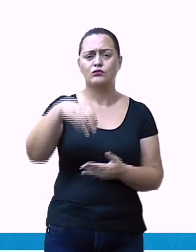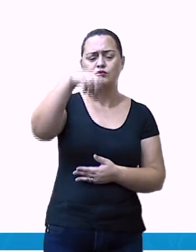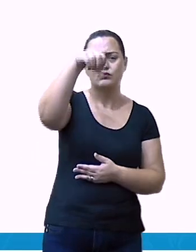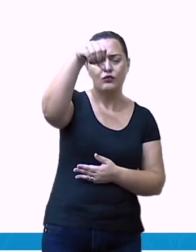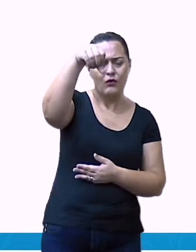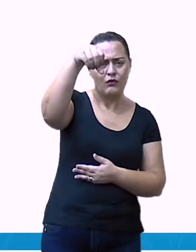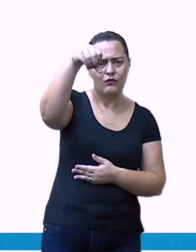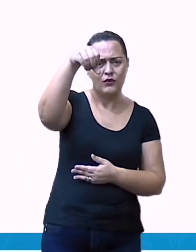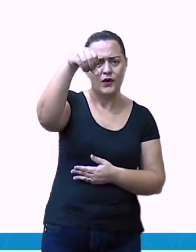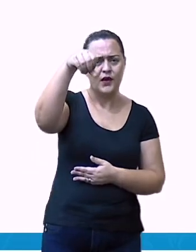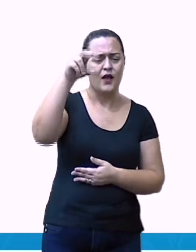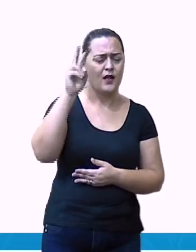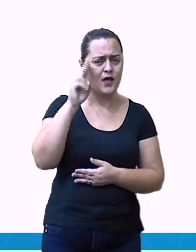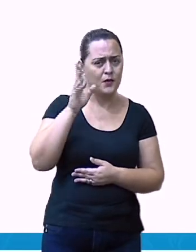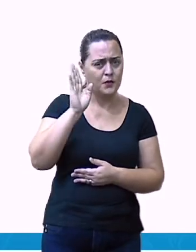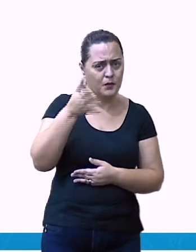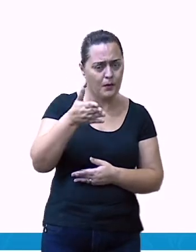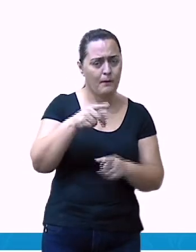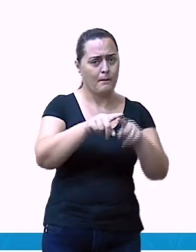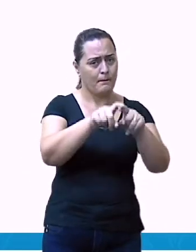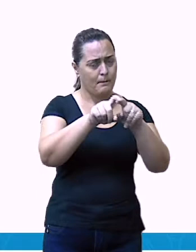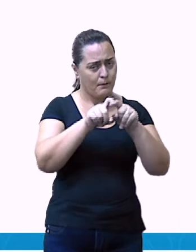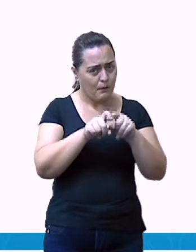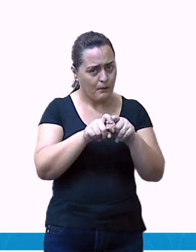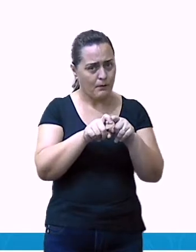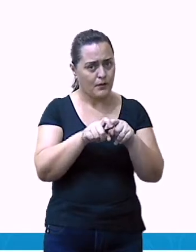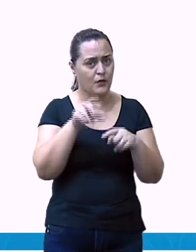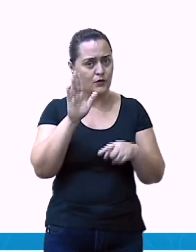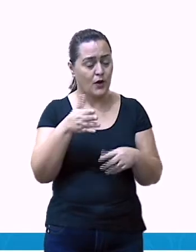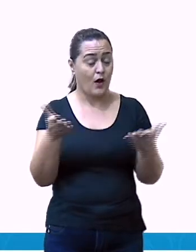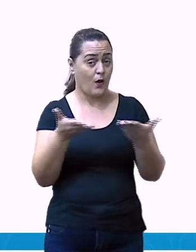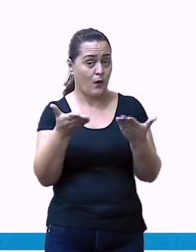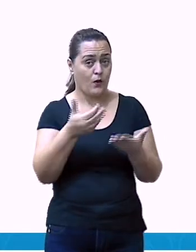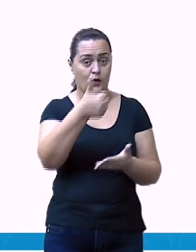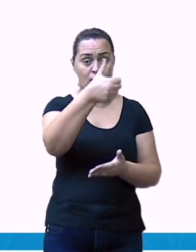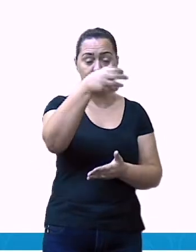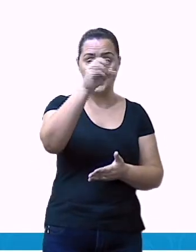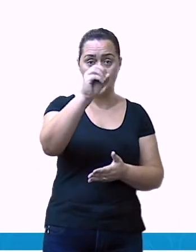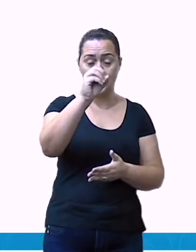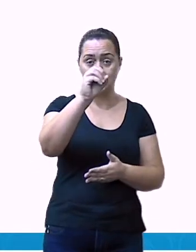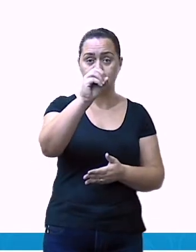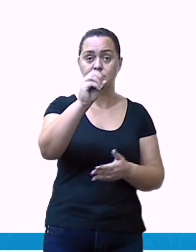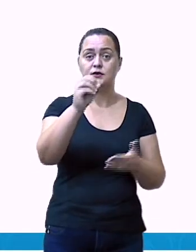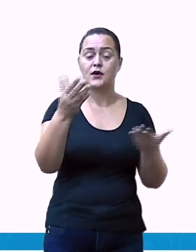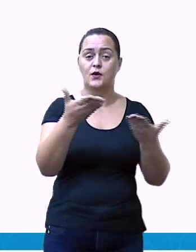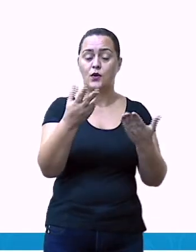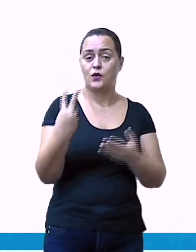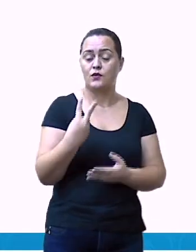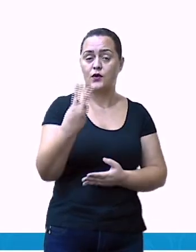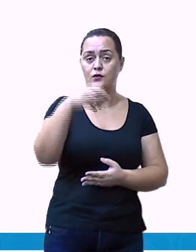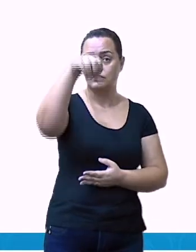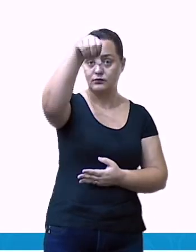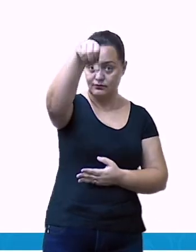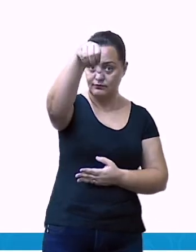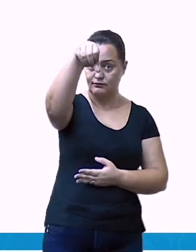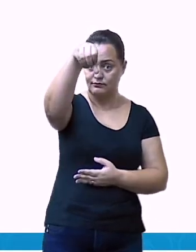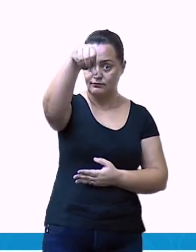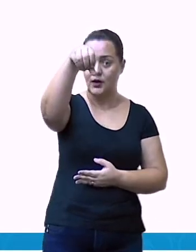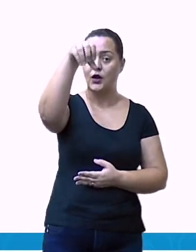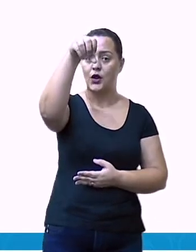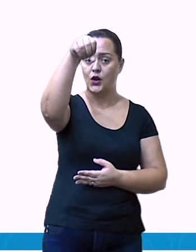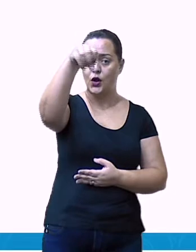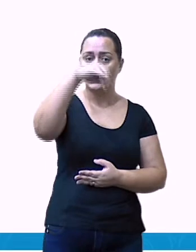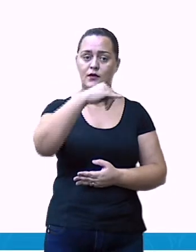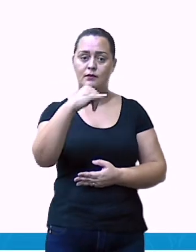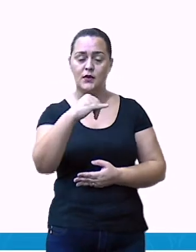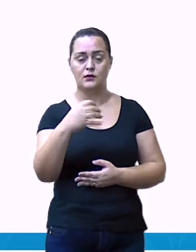número decimal? A minha vírgula. Agora podemos responder. Qual foi a pontuação dela?